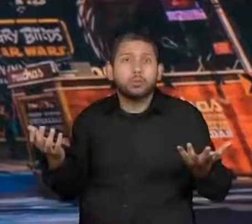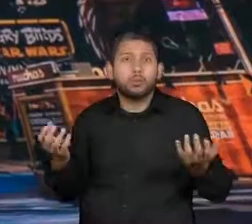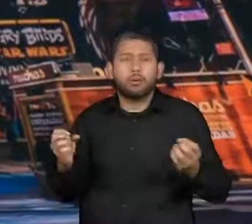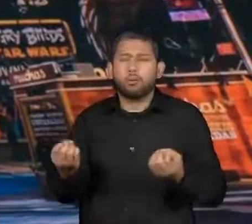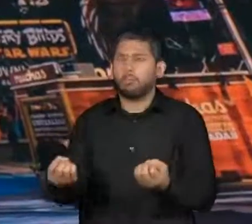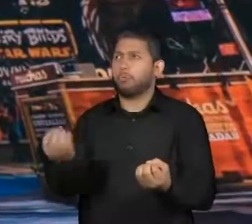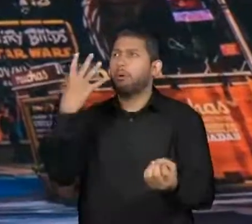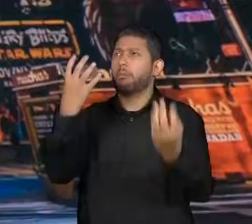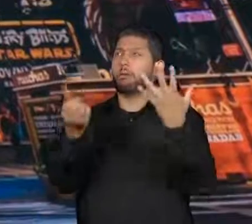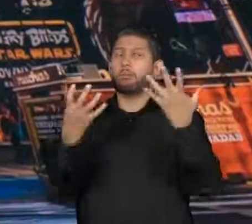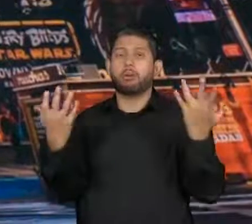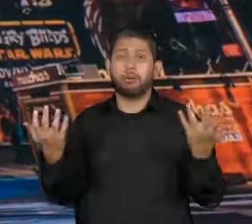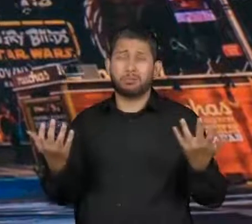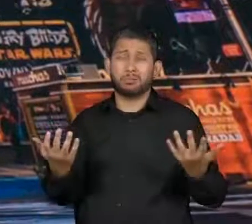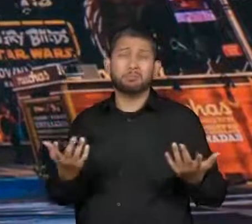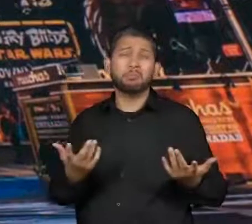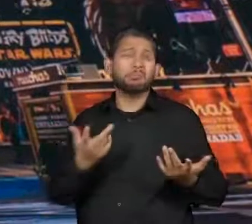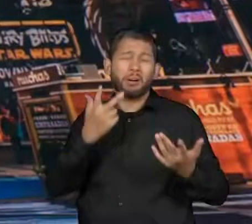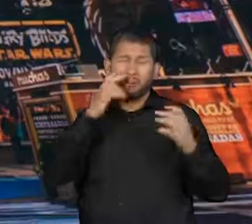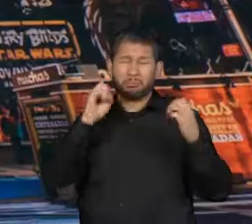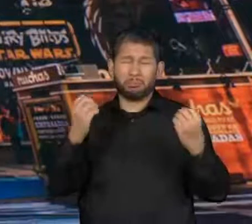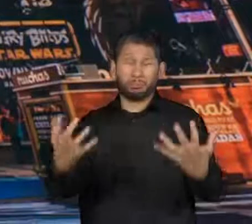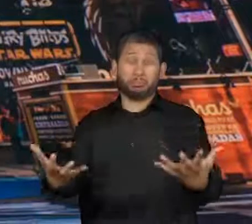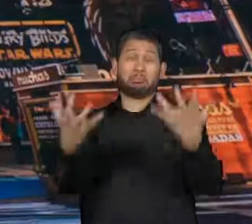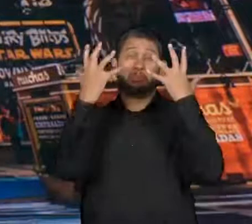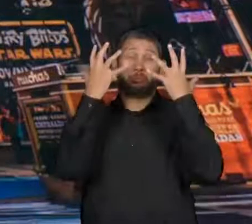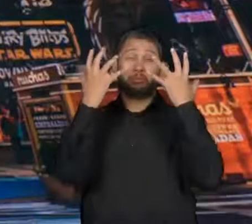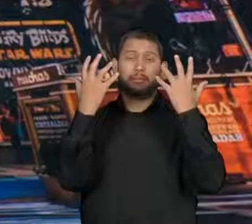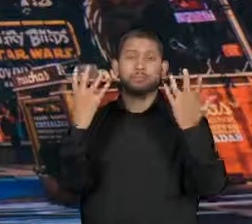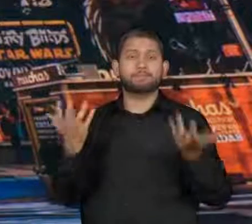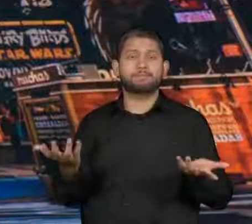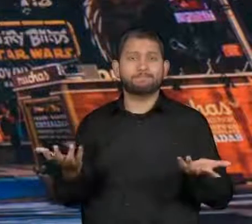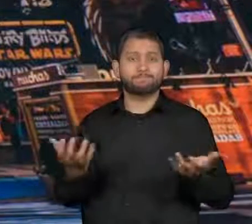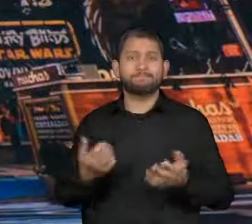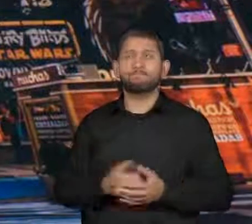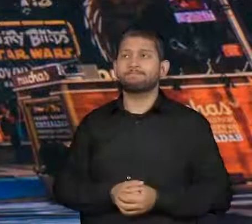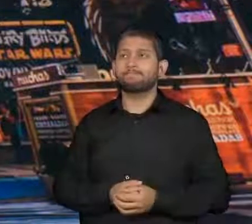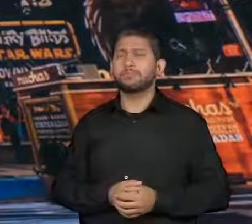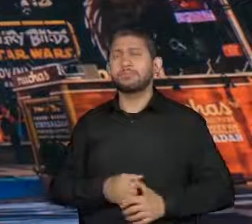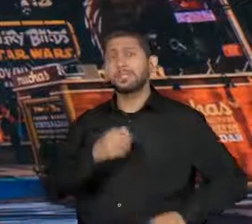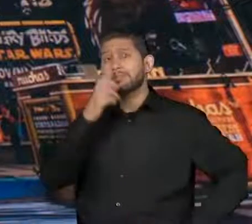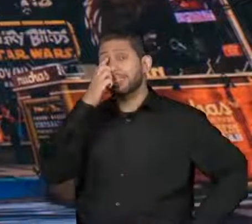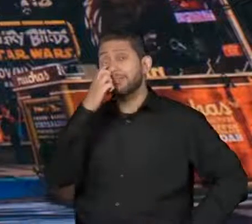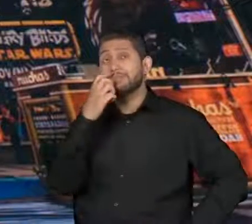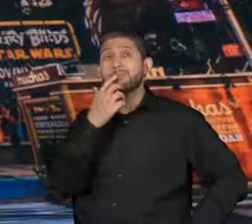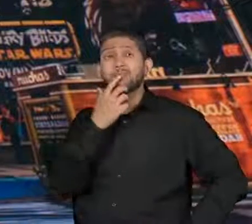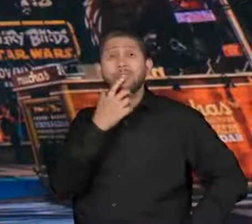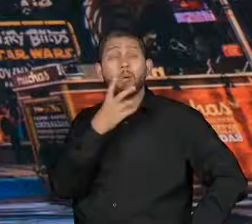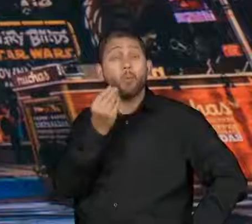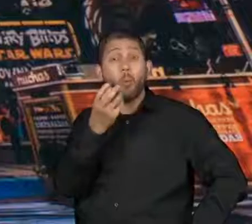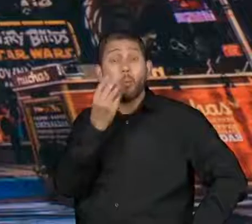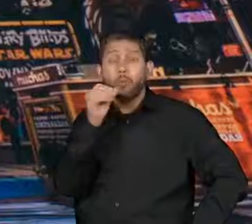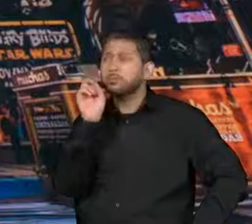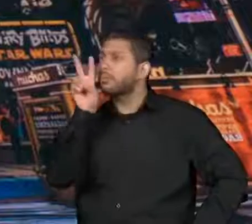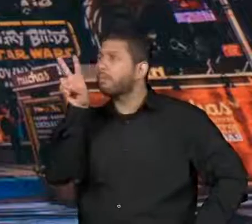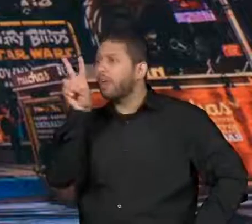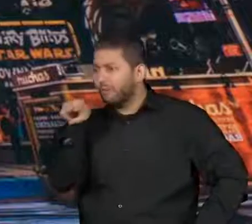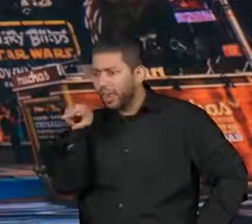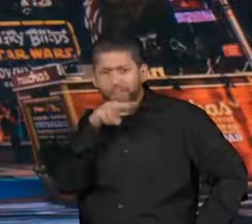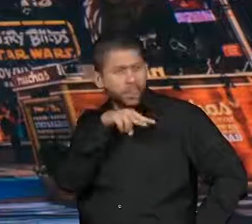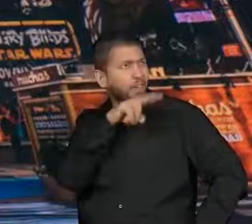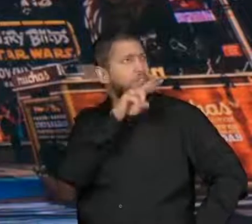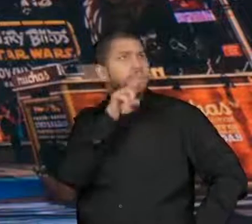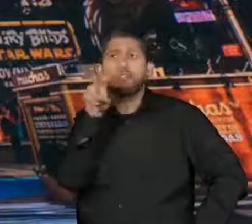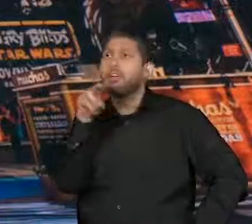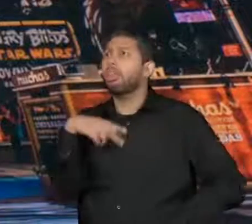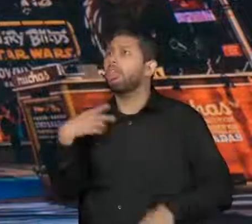esse ambiente, não é mesmo? Muitas imagens, né? Isso, a gente não sabe ao certo para onde olhar primeiro. Então, isso